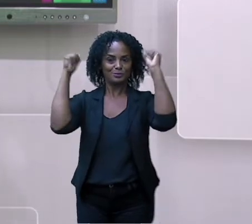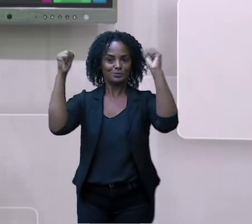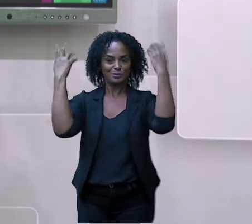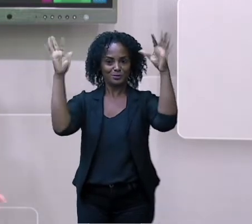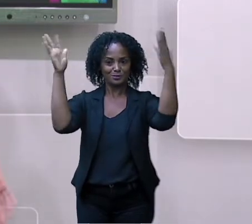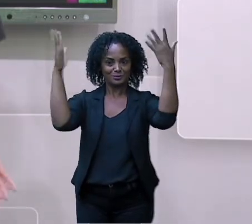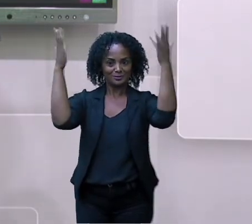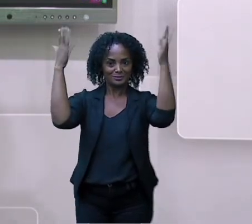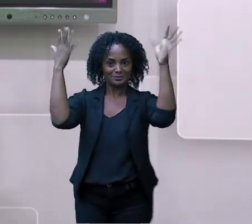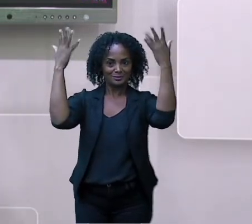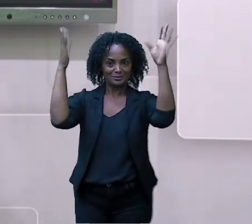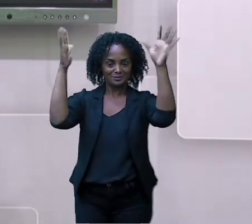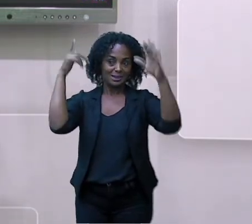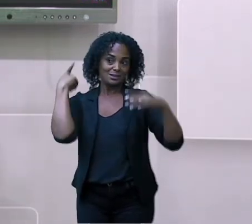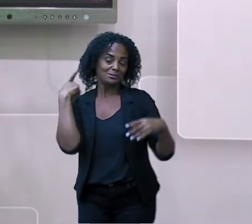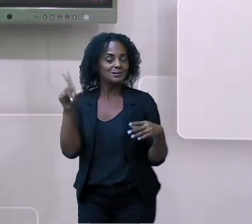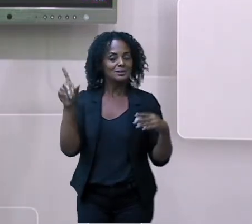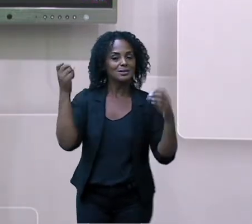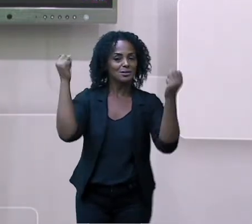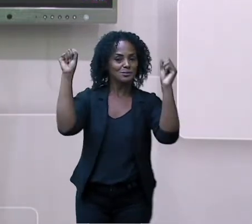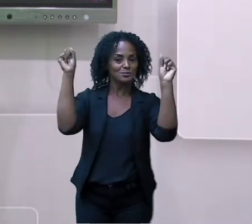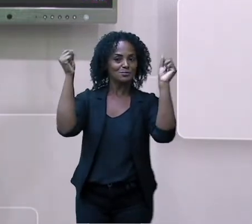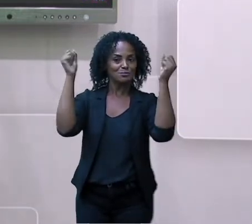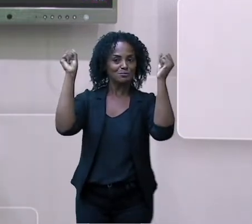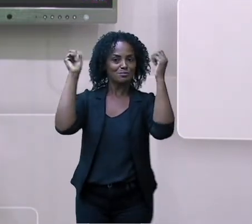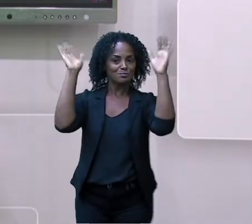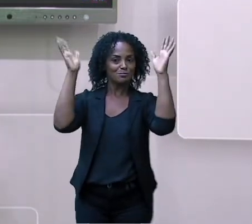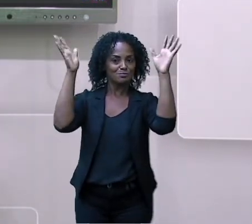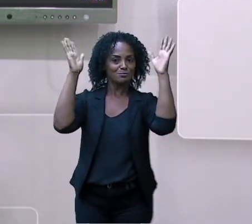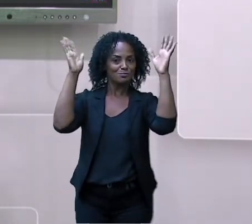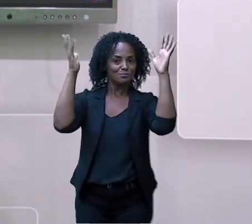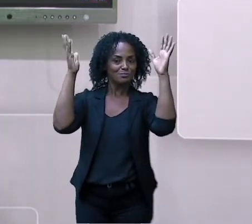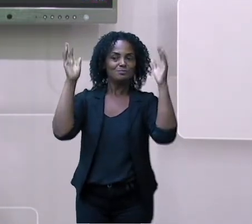par para a conta do César aí. Continuando.